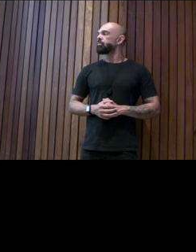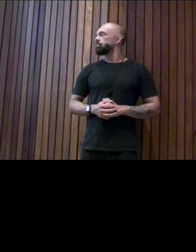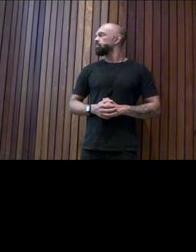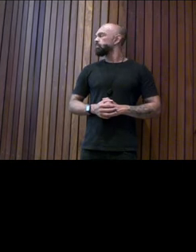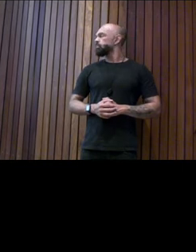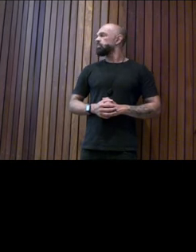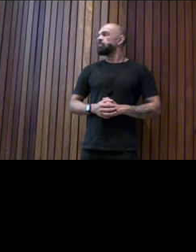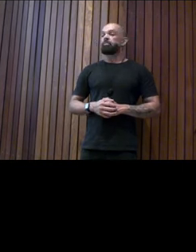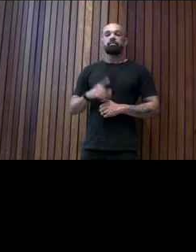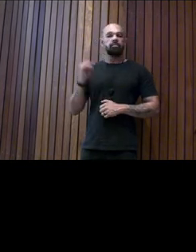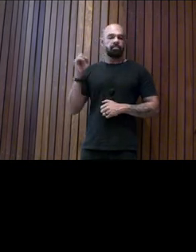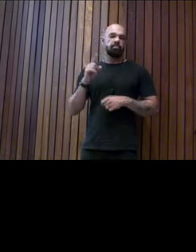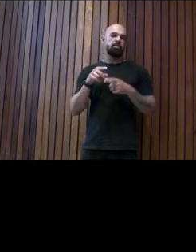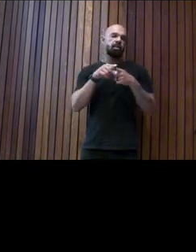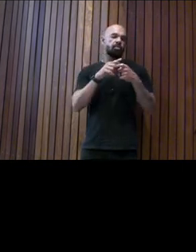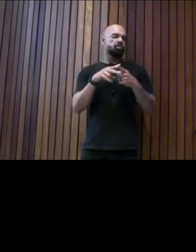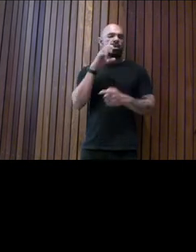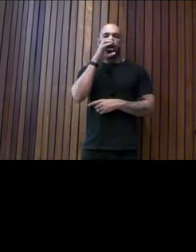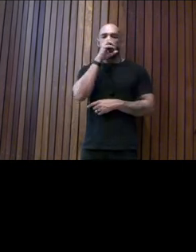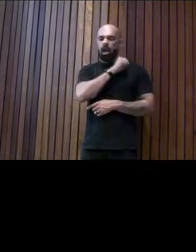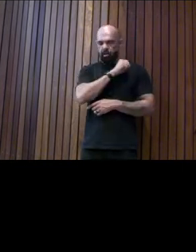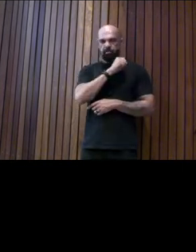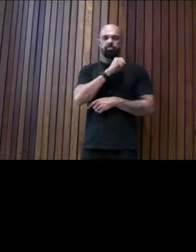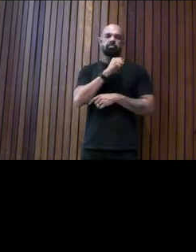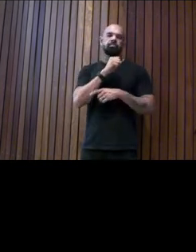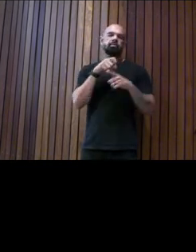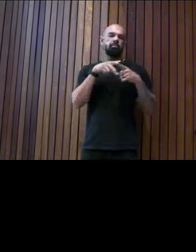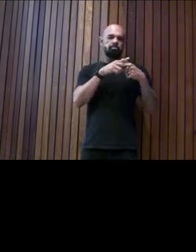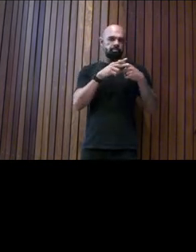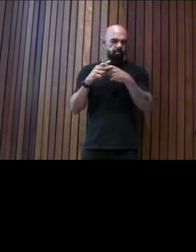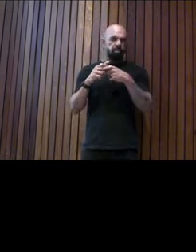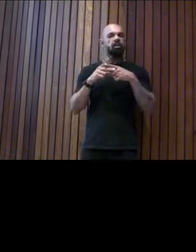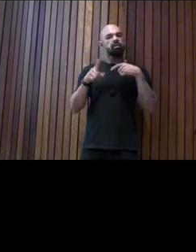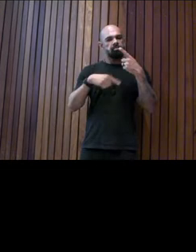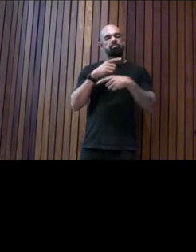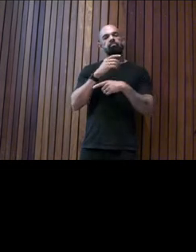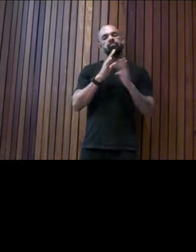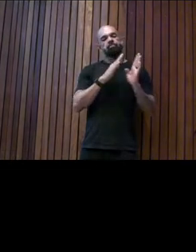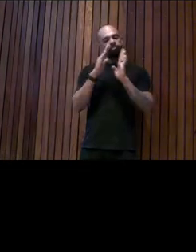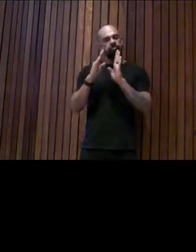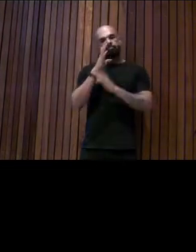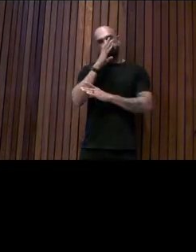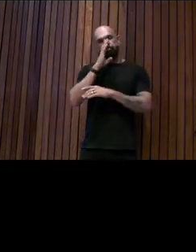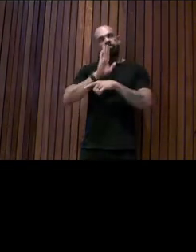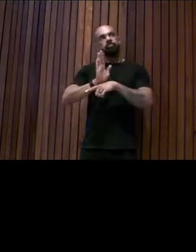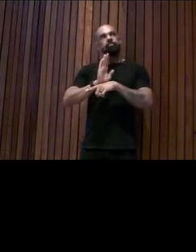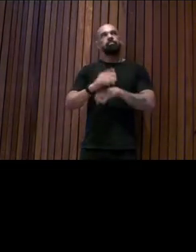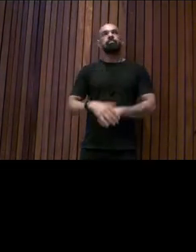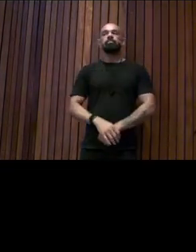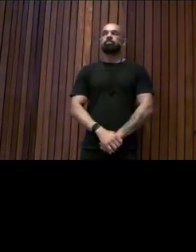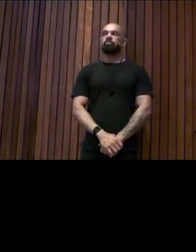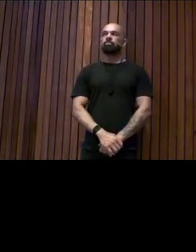A Cristiana vai fazer um ajuste muito rápido aqui na configuração e a gente já vai, então, passar os filmes.